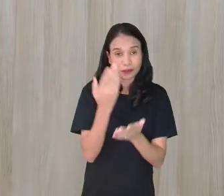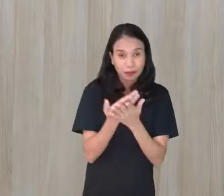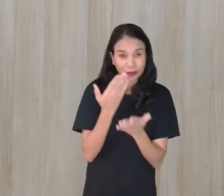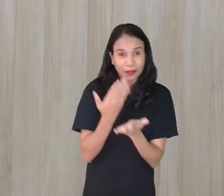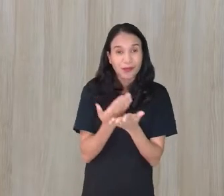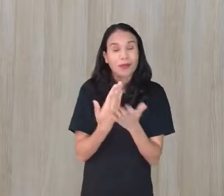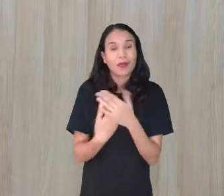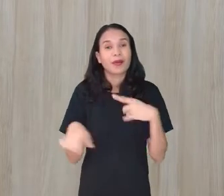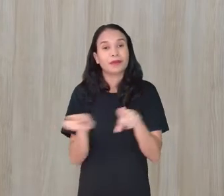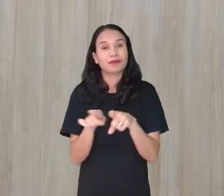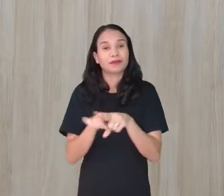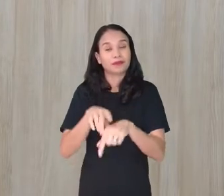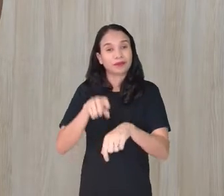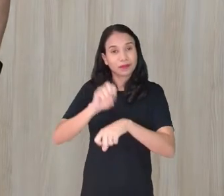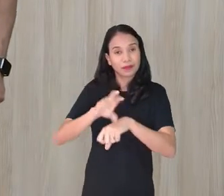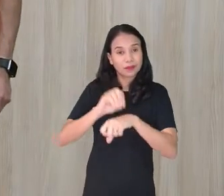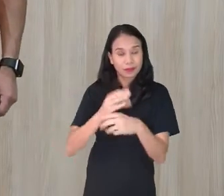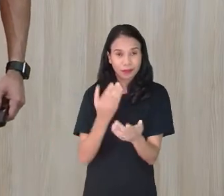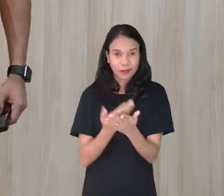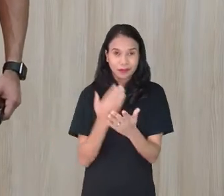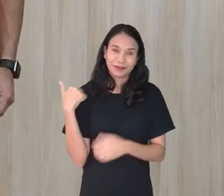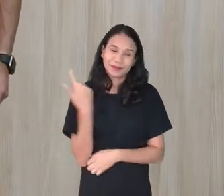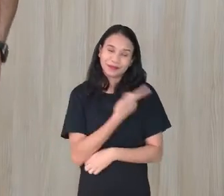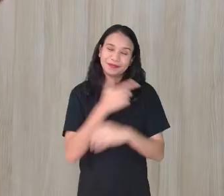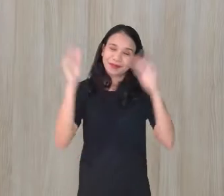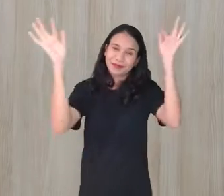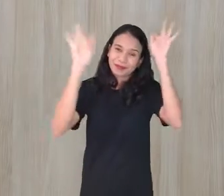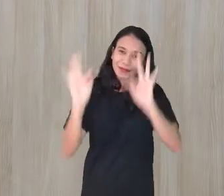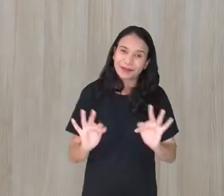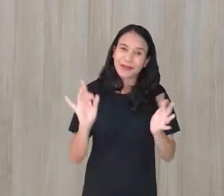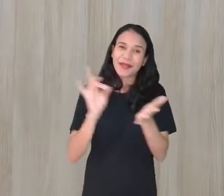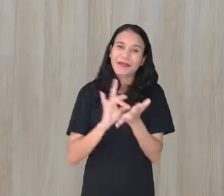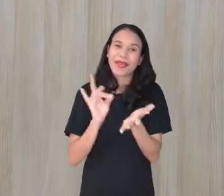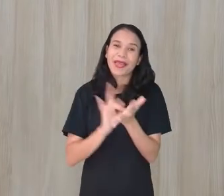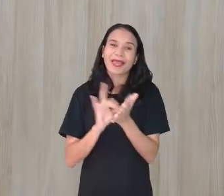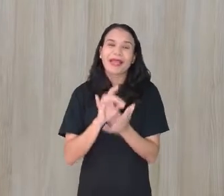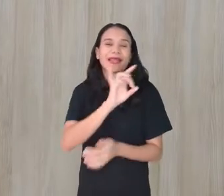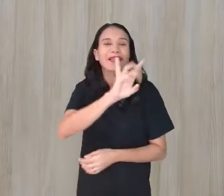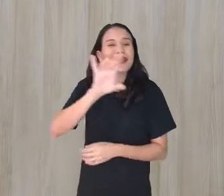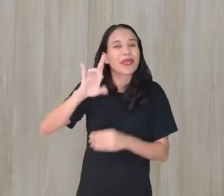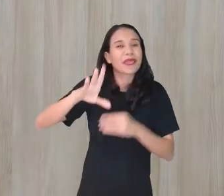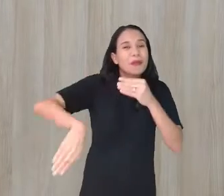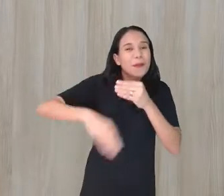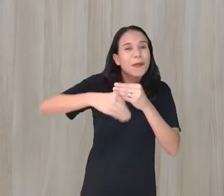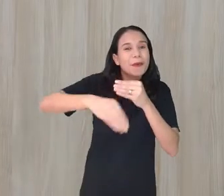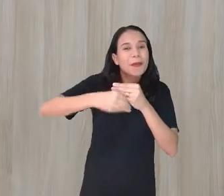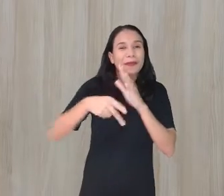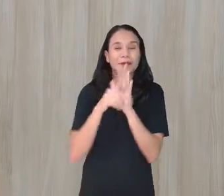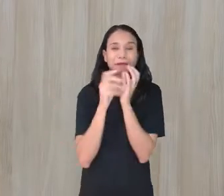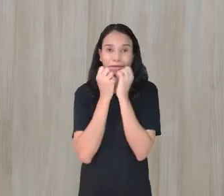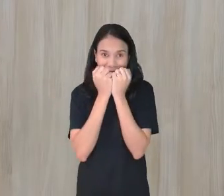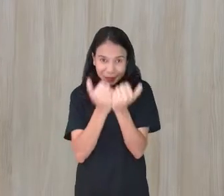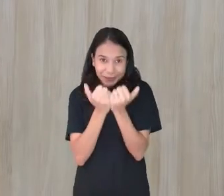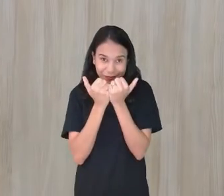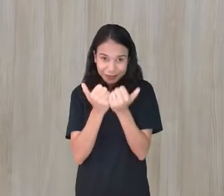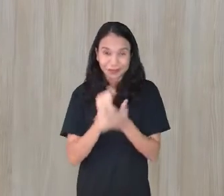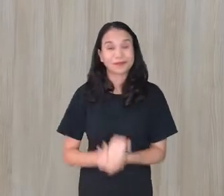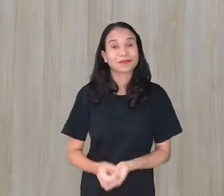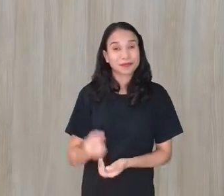estuda e os seus comentários. A gente fica bastante feliz com o comentário de cada um de vocês aqui. Belezinha? Então,